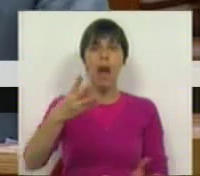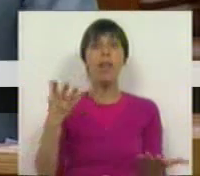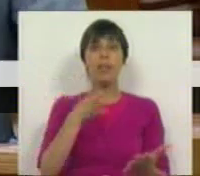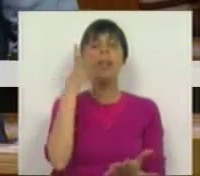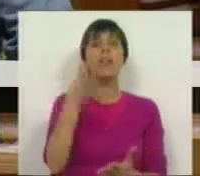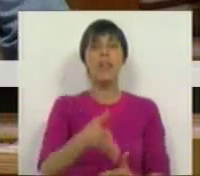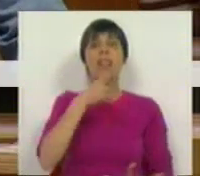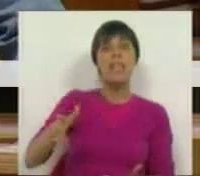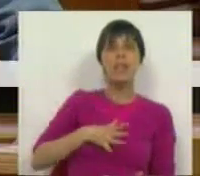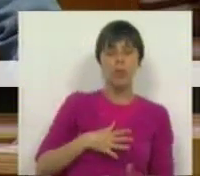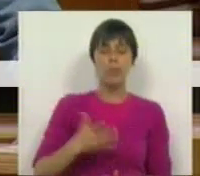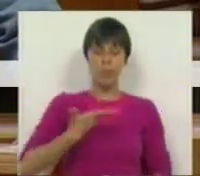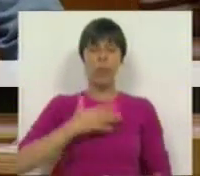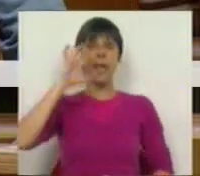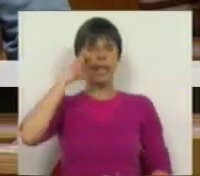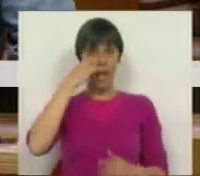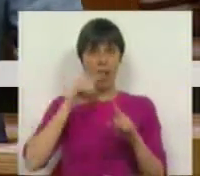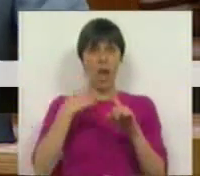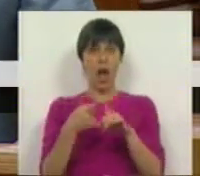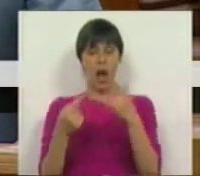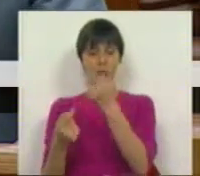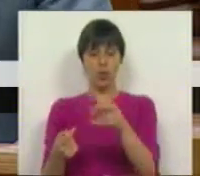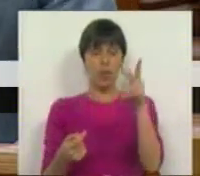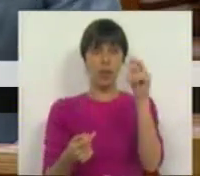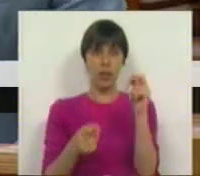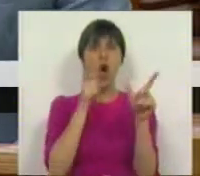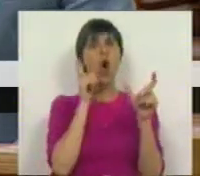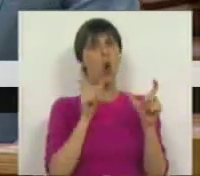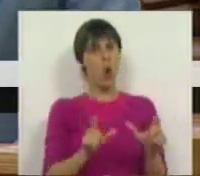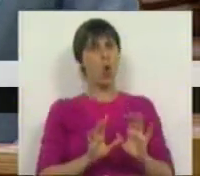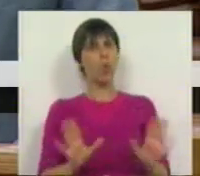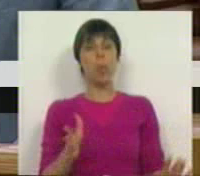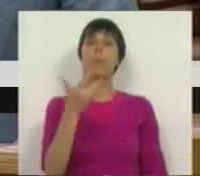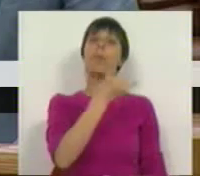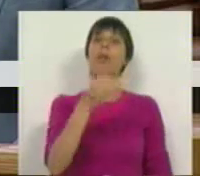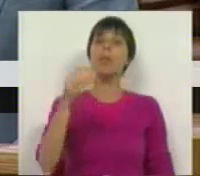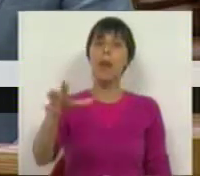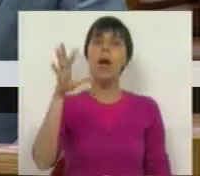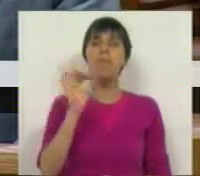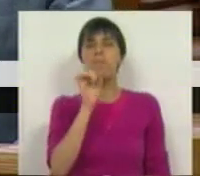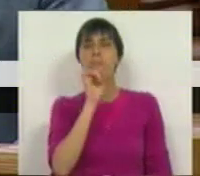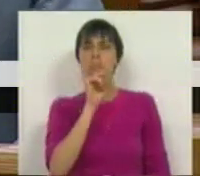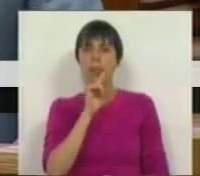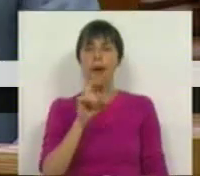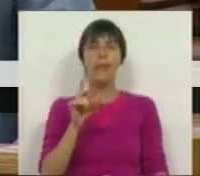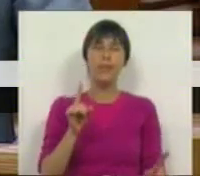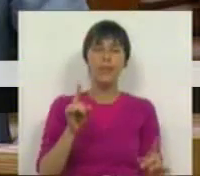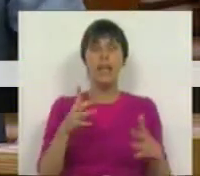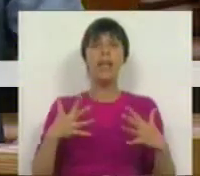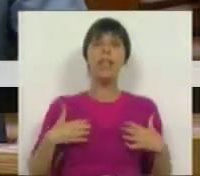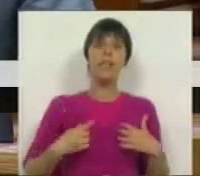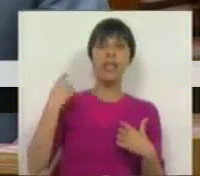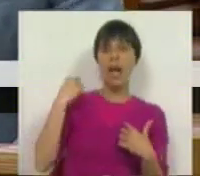atrás, dizia-nos que o déficit em 2013 estava controlado e que em 2014 poderia não estar. Na